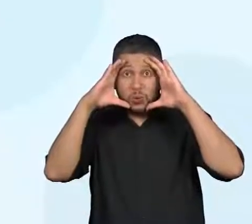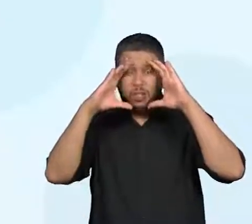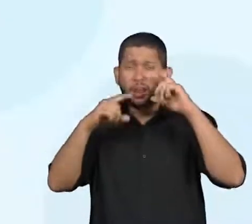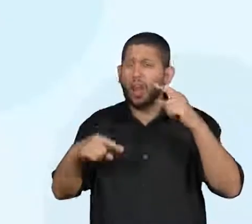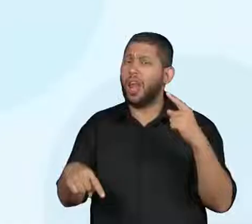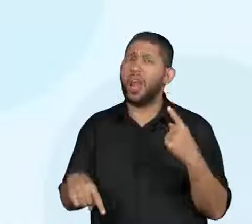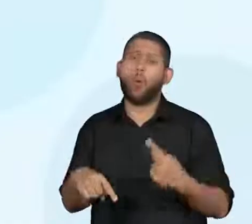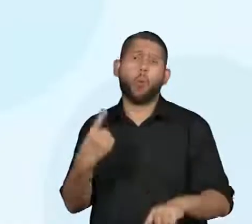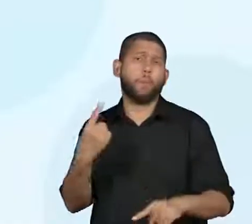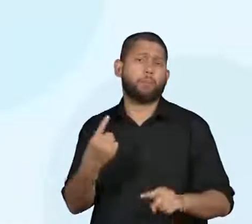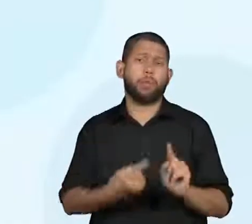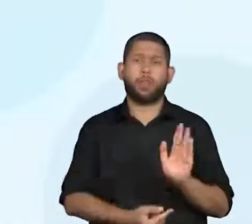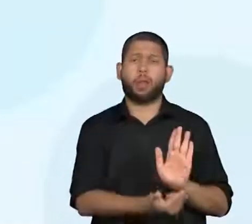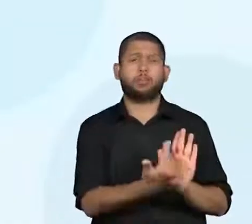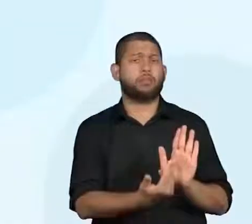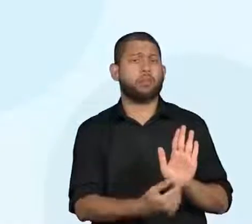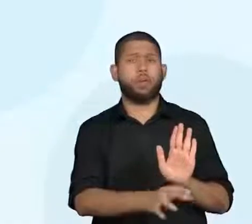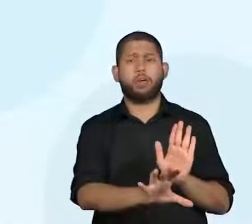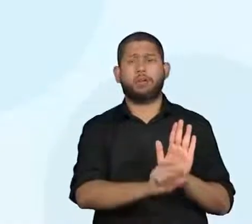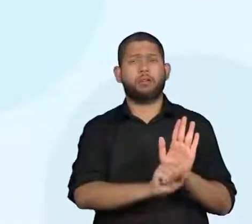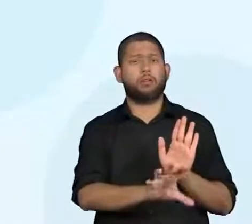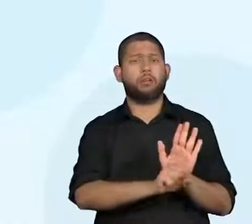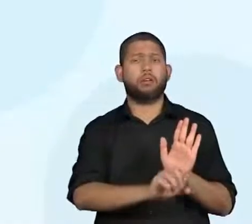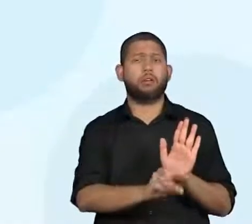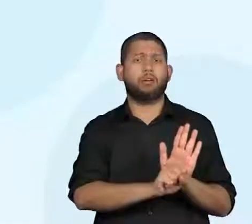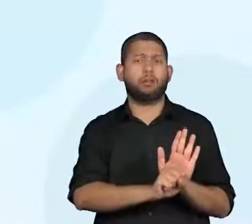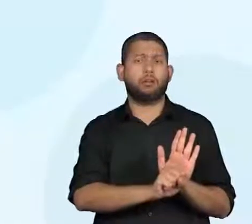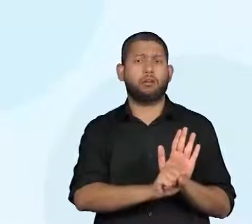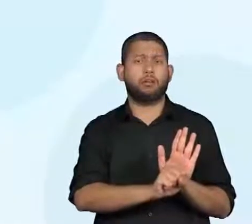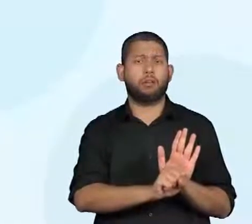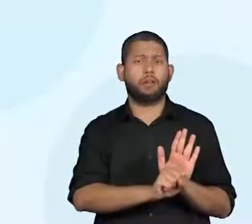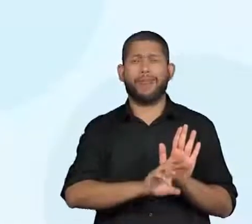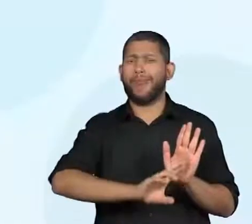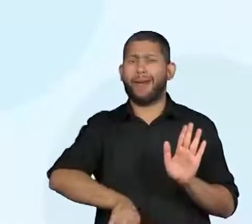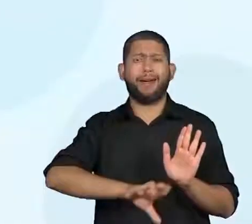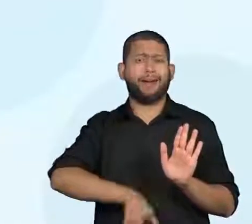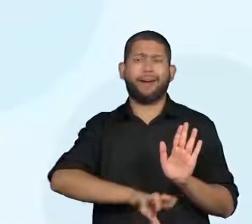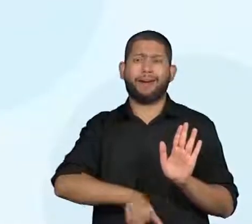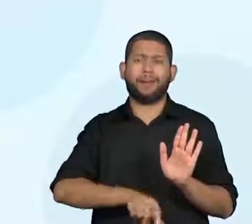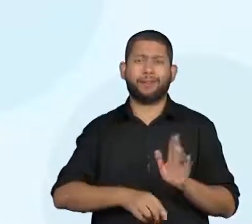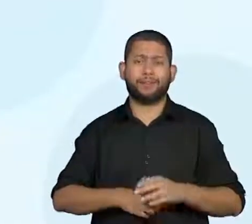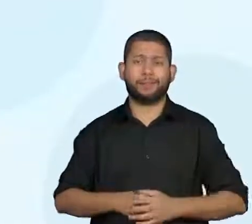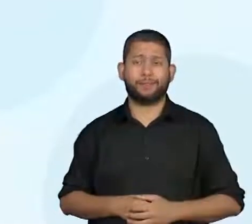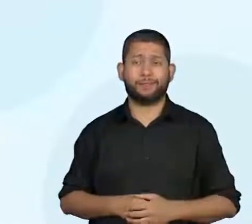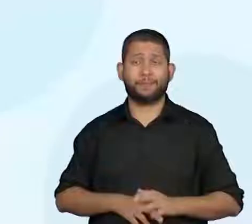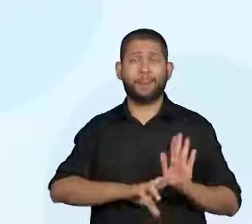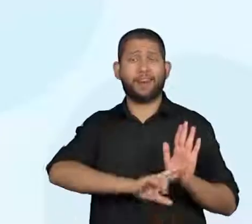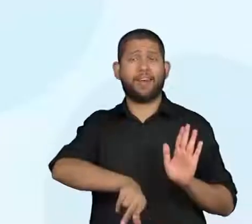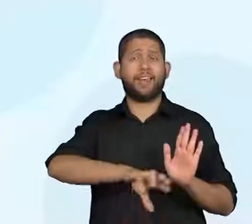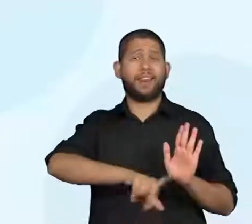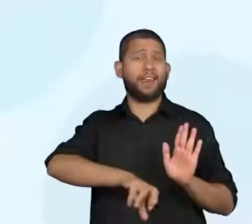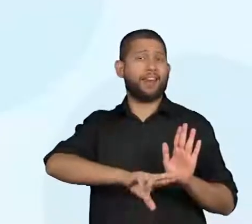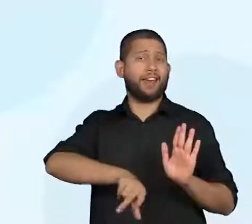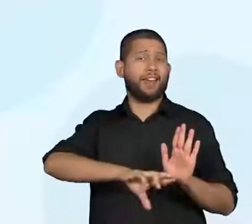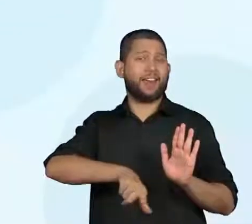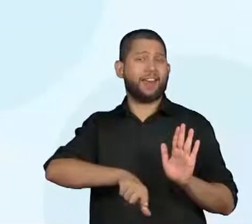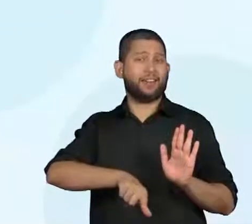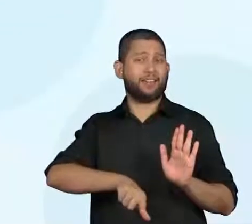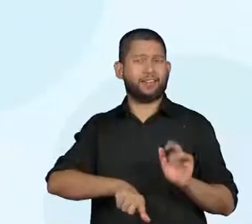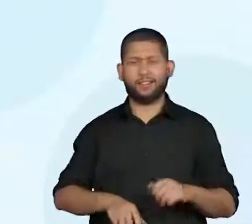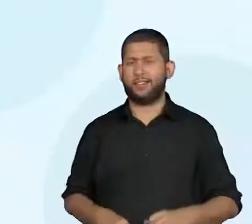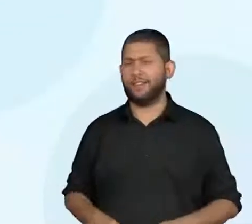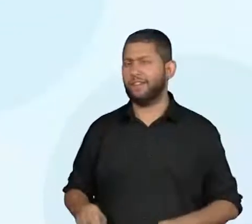não têm nenhuma relação com ideogramas. Não tem nada a ver com ideogramas. E aí,